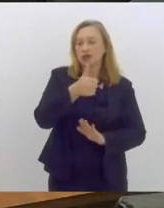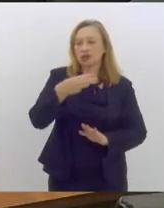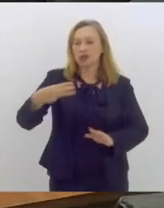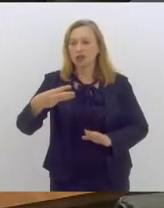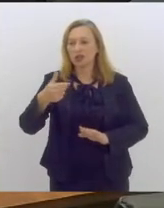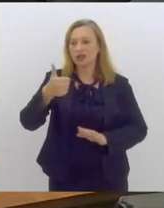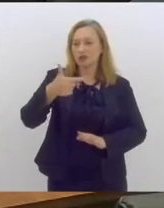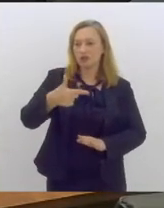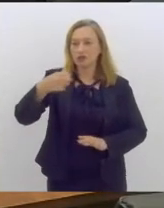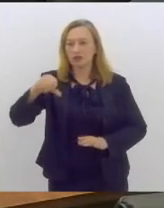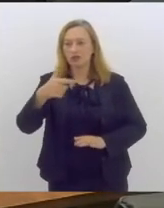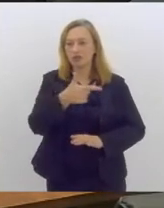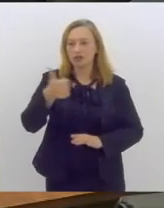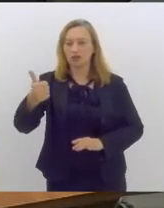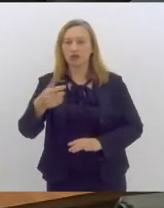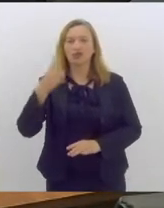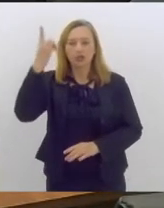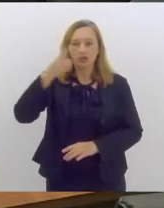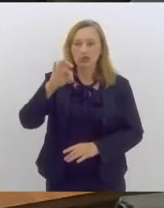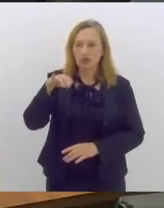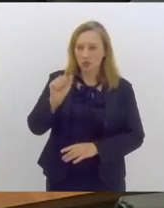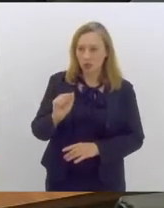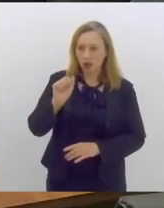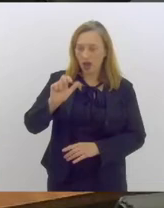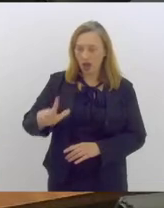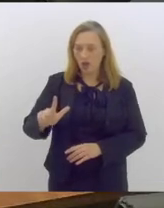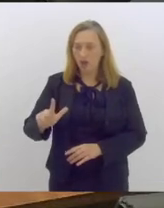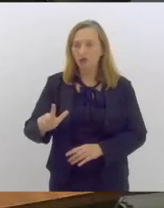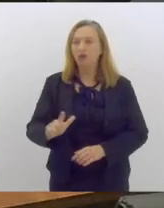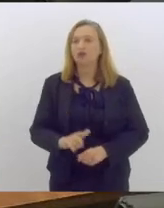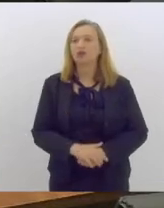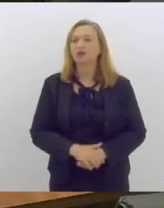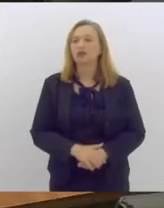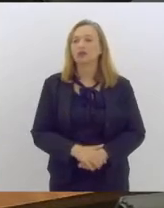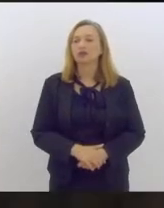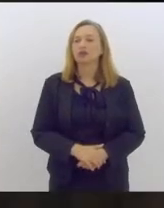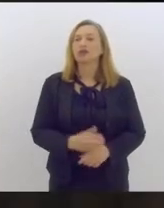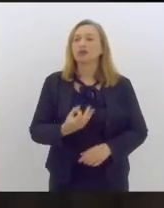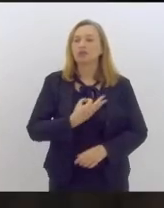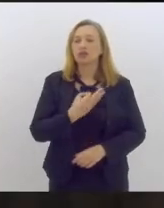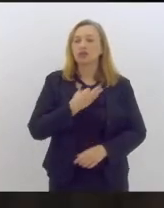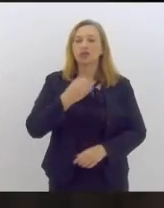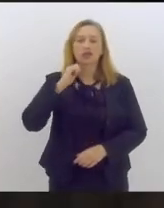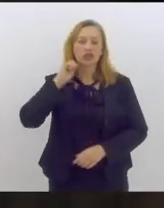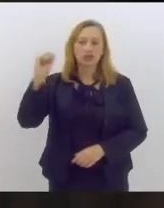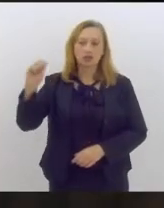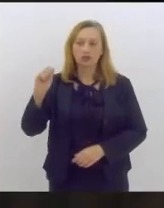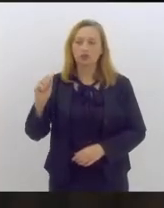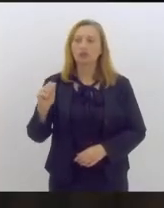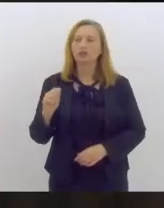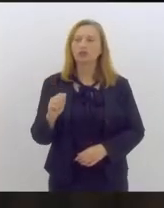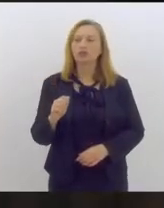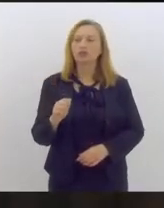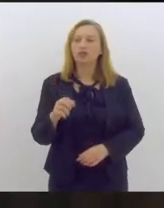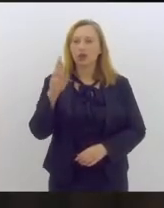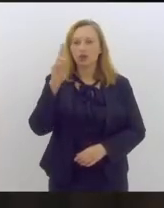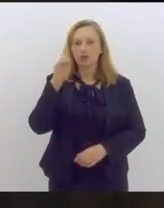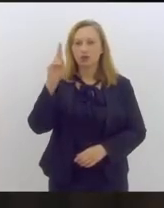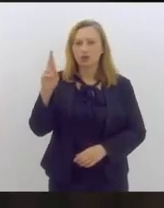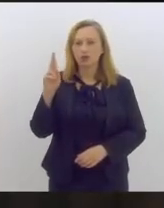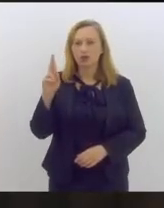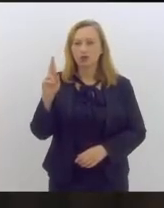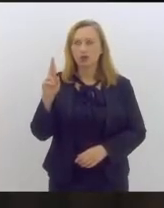de 2022 de autoria do deputado Samuel Malafaia me concede medalha Tiradentes e respectivo diploma ao